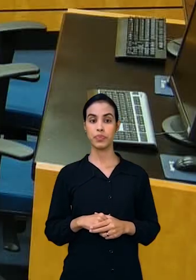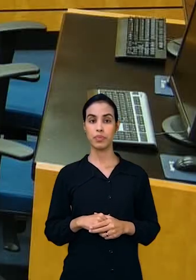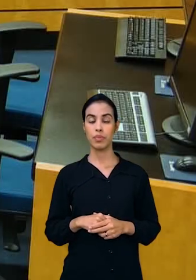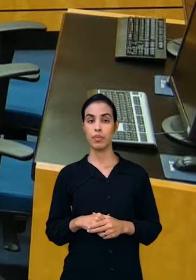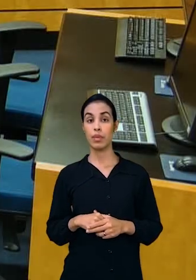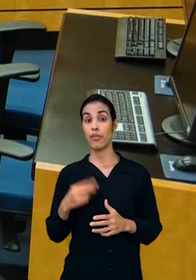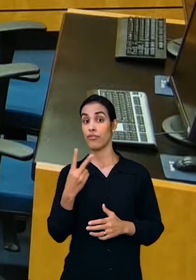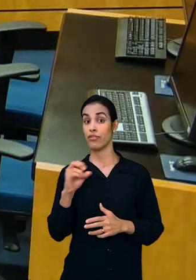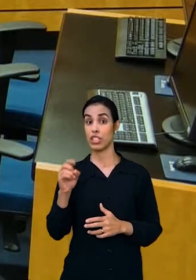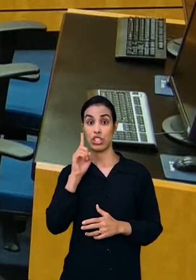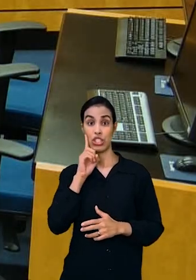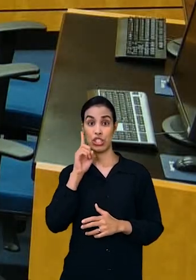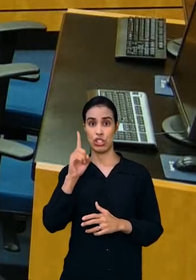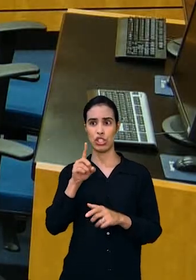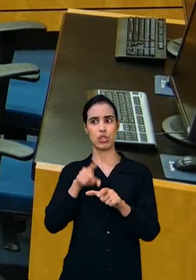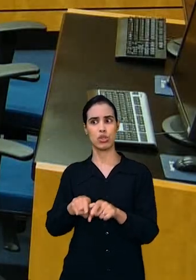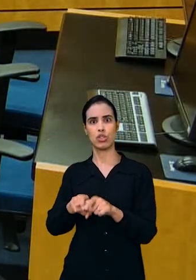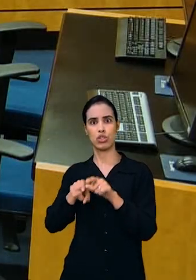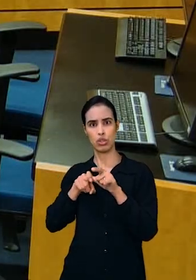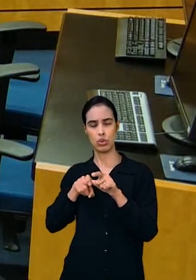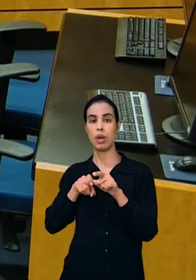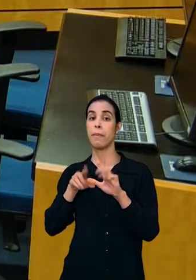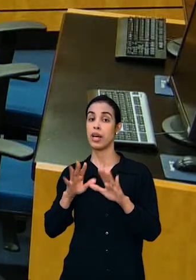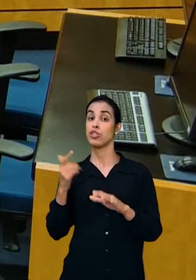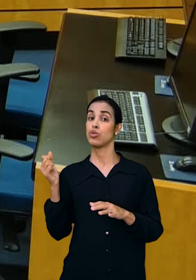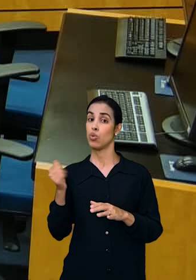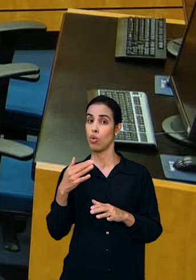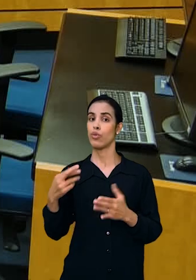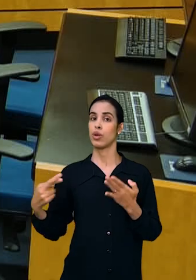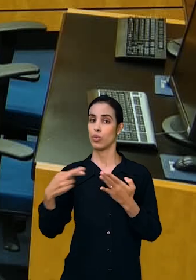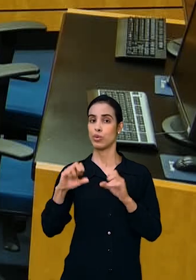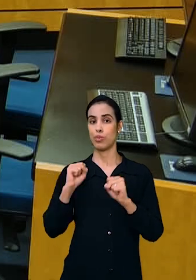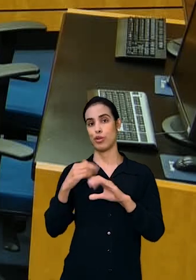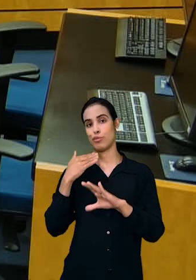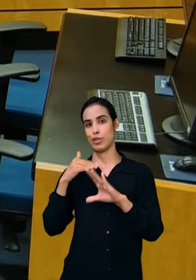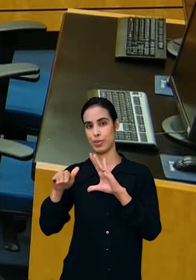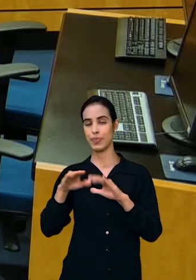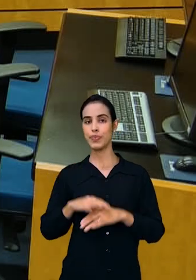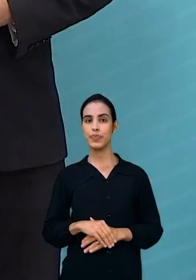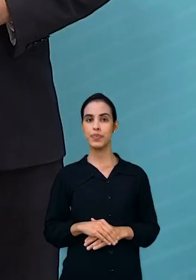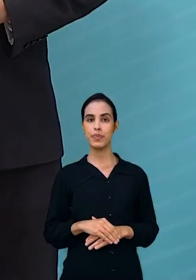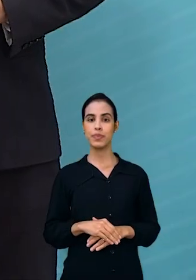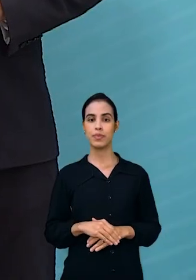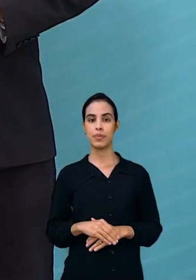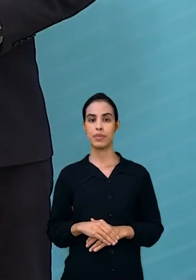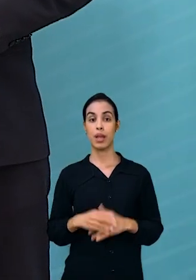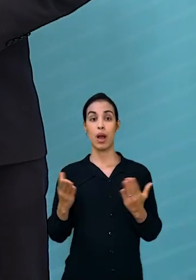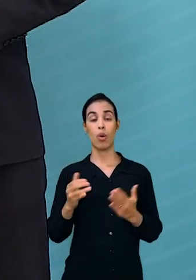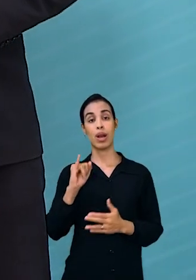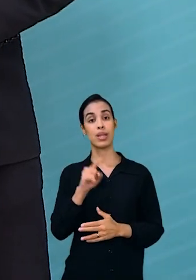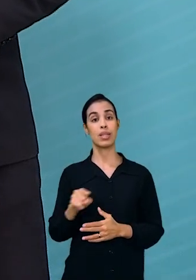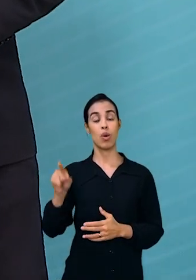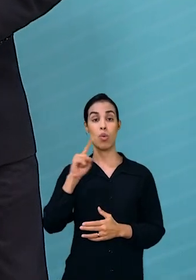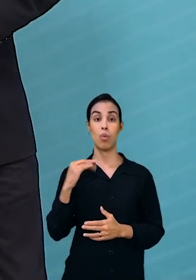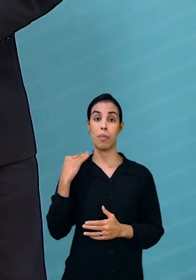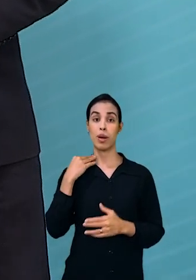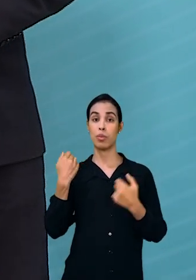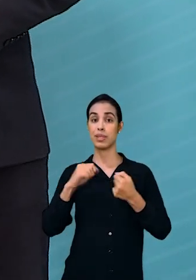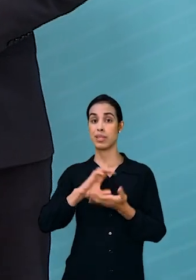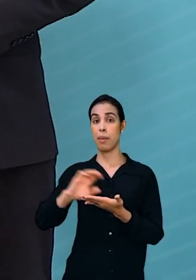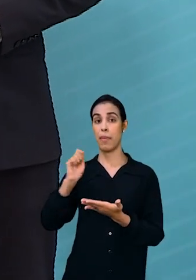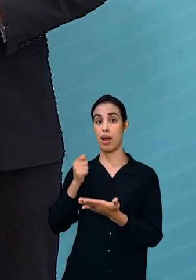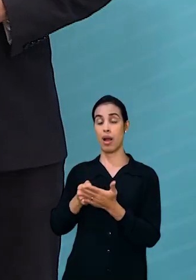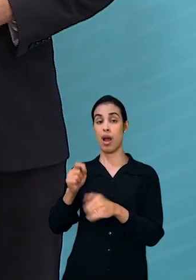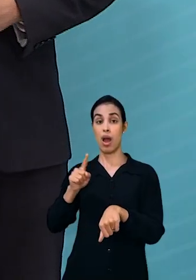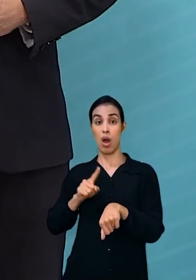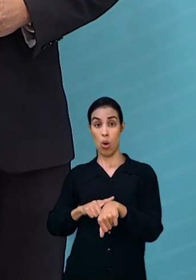A decisão de anular a suspensão de 20 dias foi unânime. Ainda cabe recurso. Agora a decisão envolve o Itaú. O